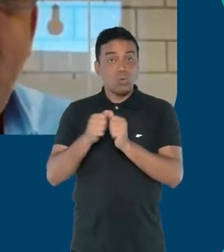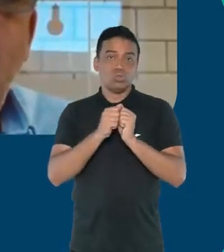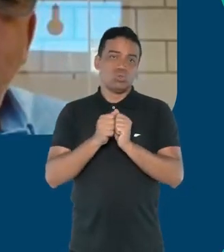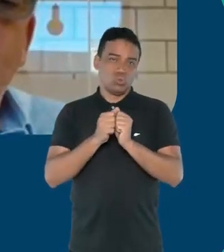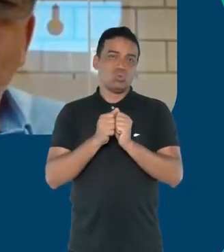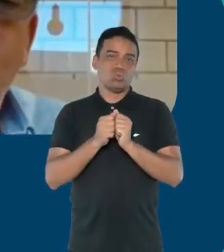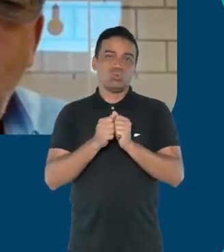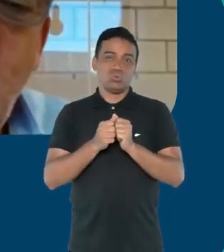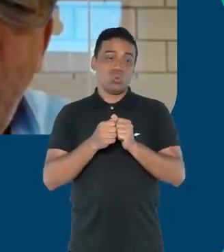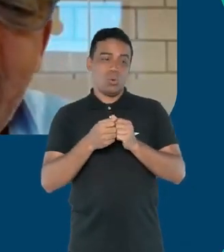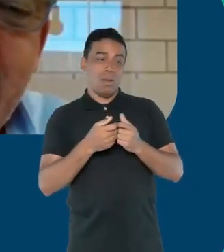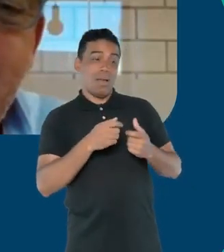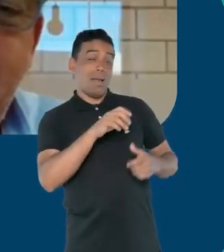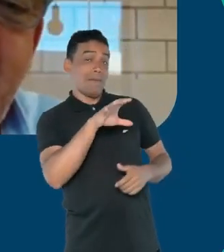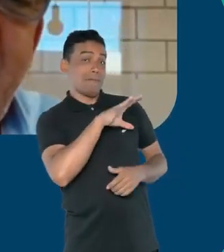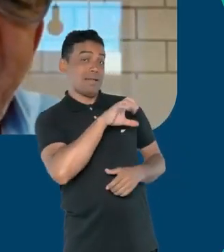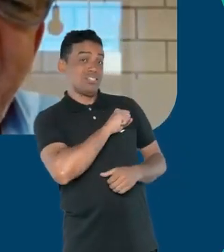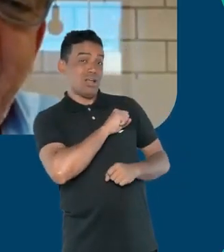né?